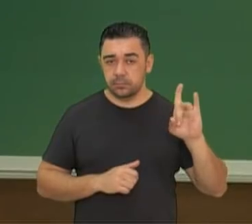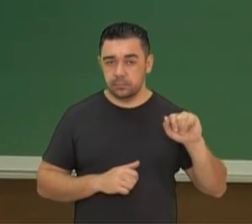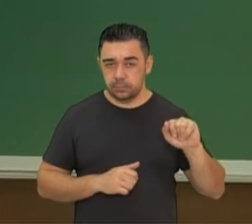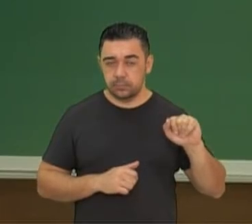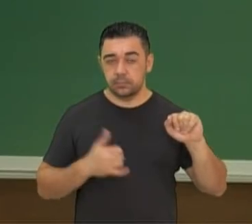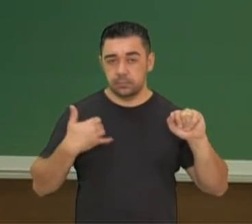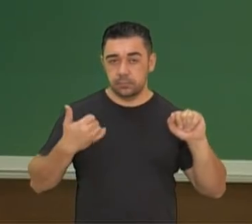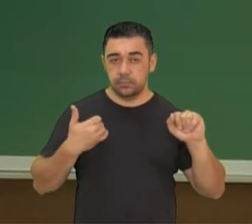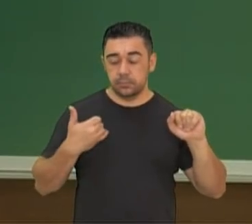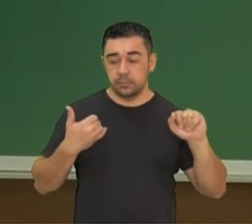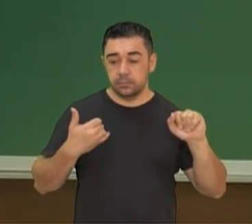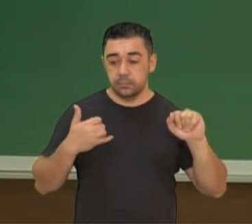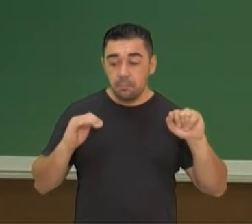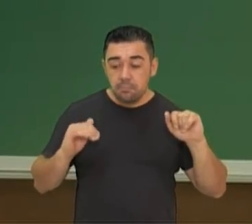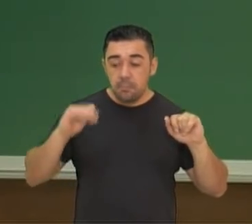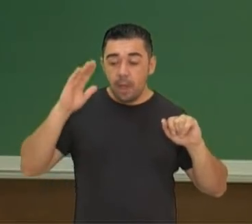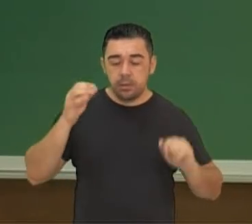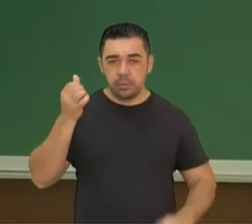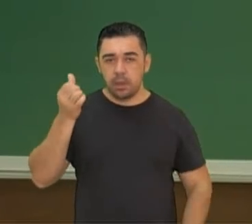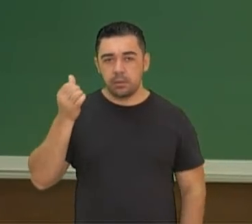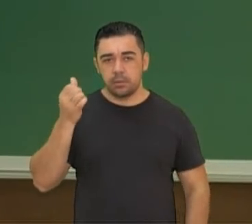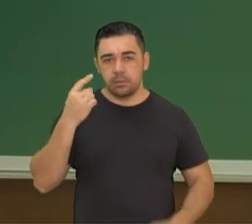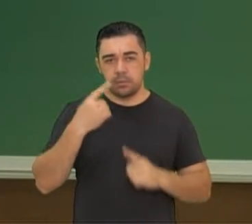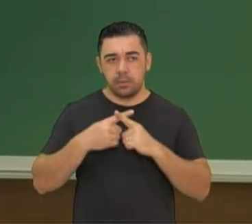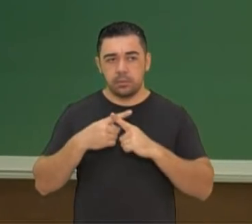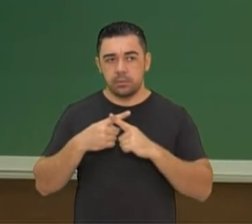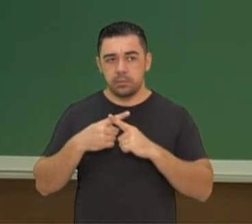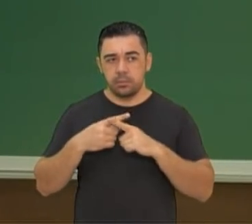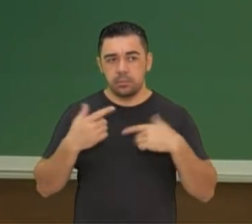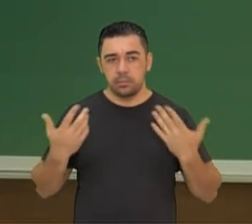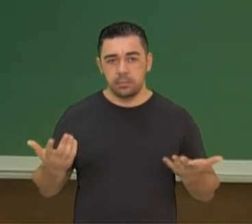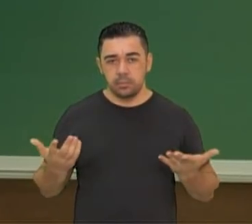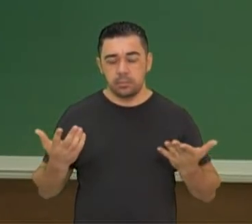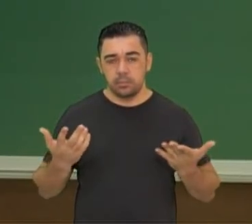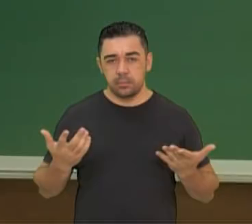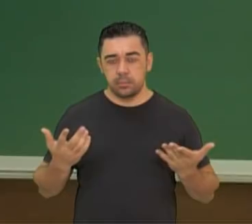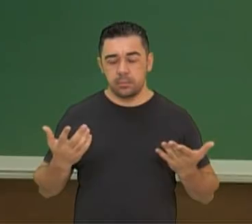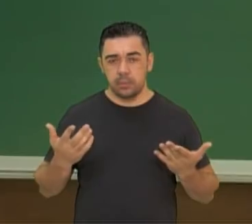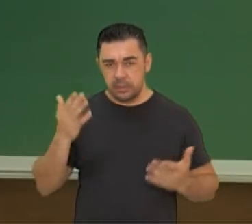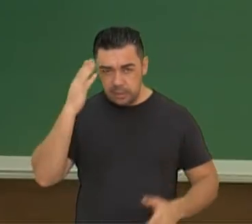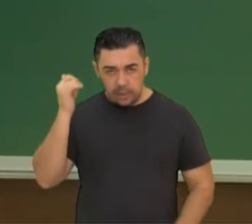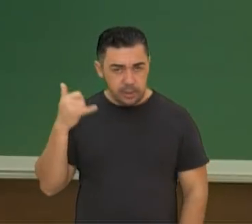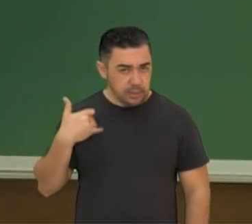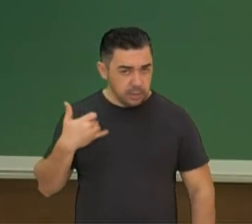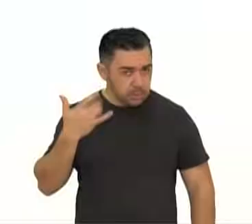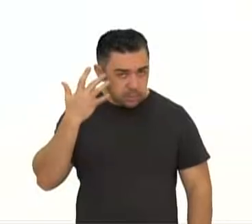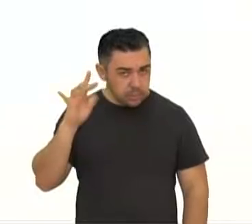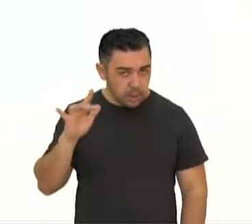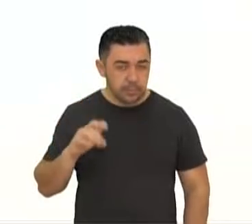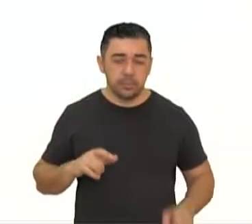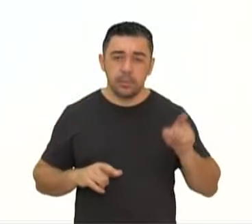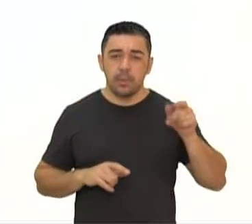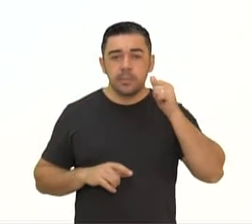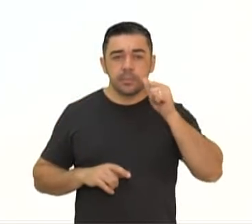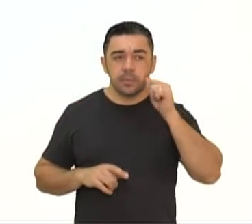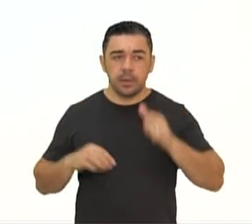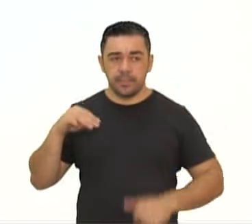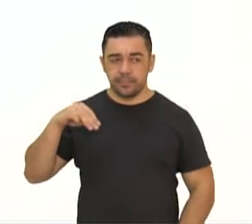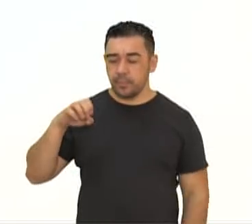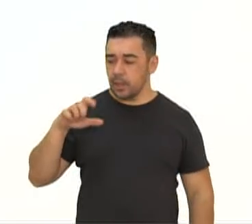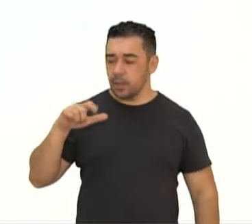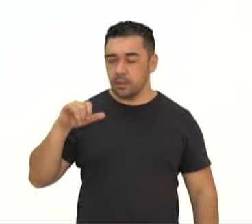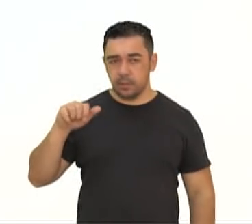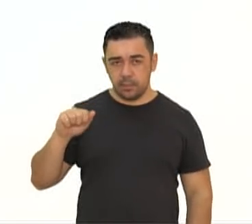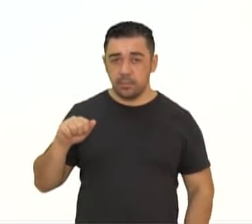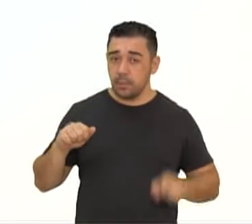Melissa. Tá, mas você sabe a idade da Melissa? Não sabe, né? Então já começa escrevendo o seguinte, que a Melissa, a idade dela é